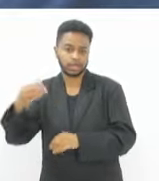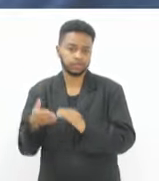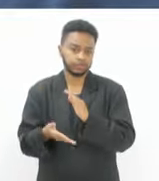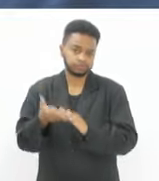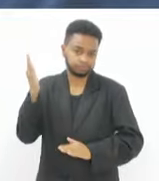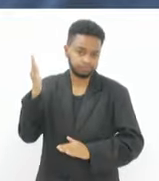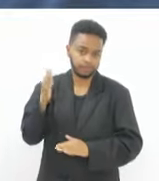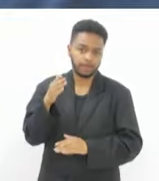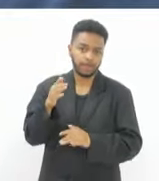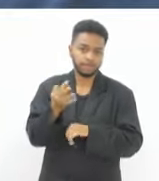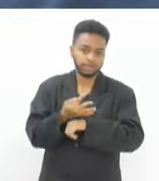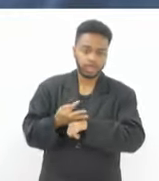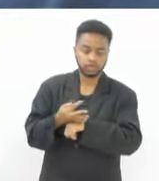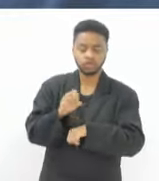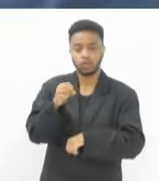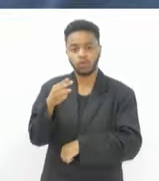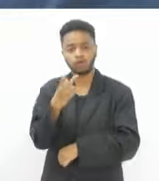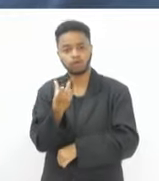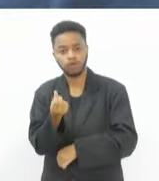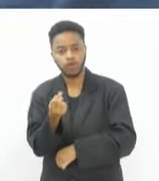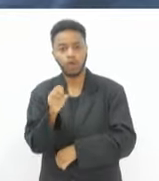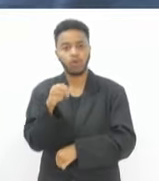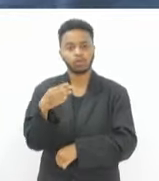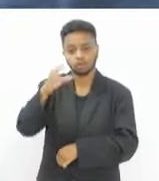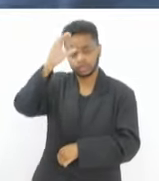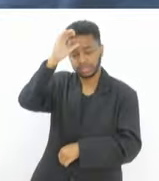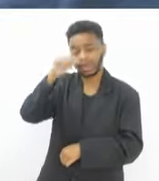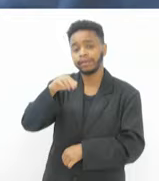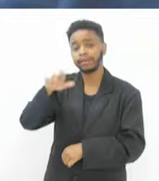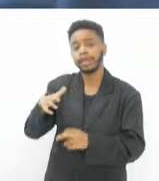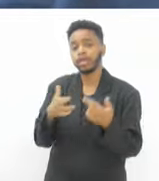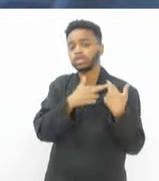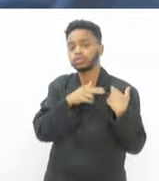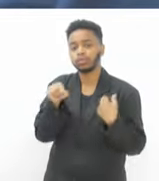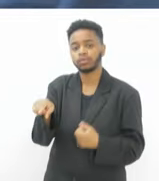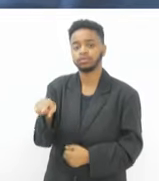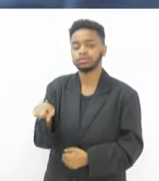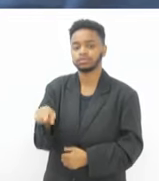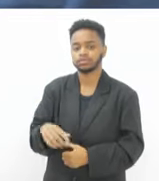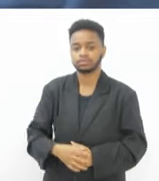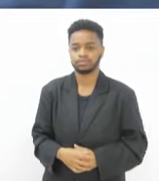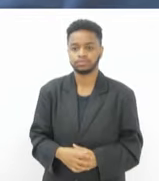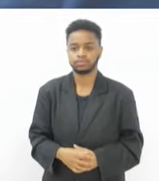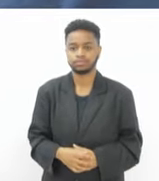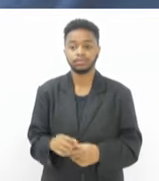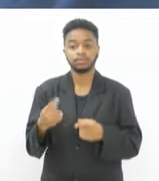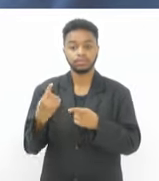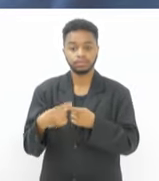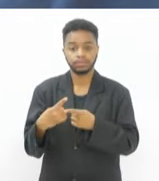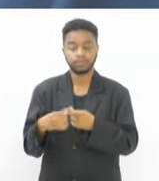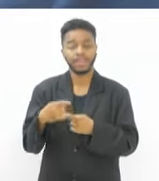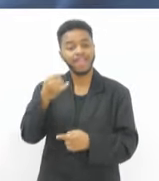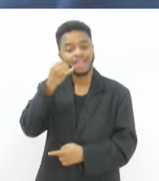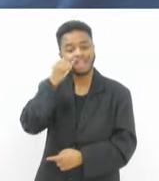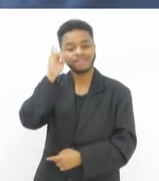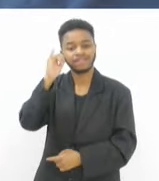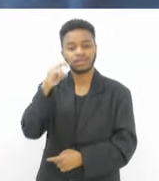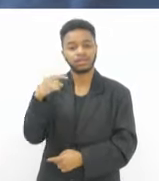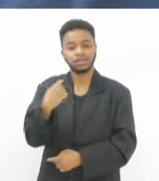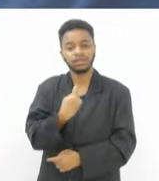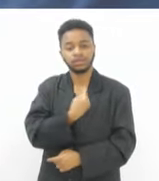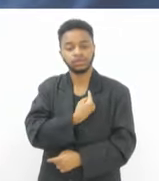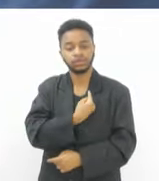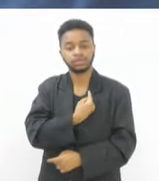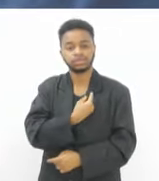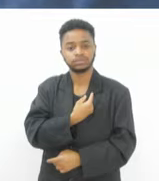Uma tia? Quem é que vai se responsabilizar pela criança? Para que a gente não caia no